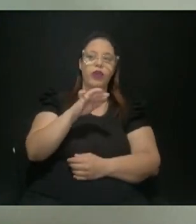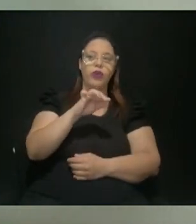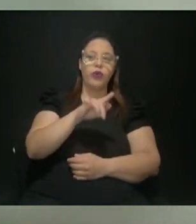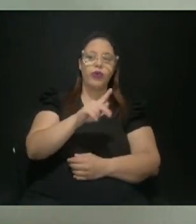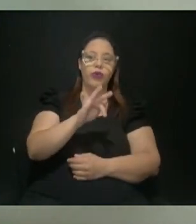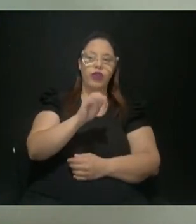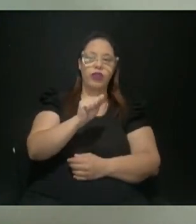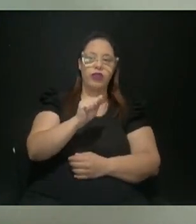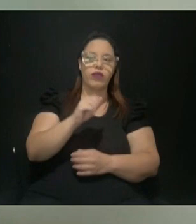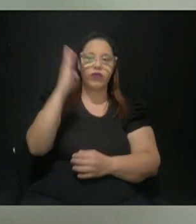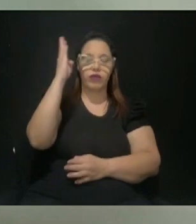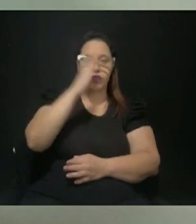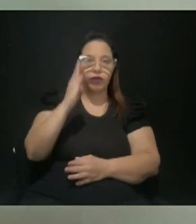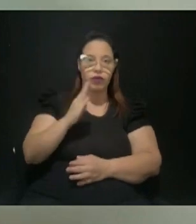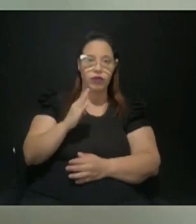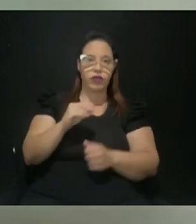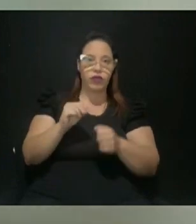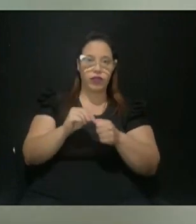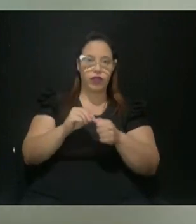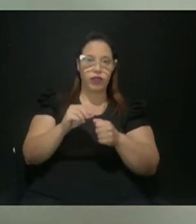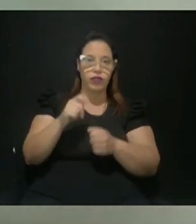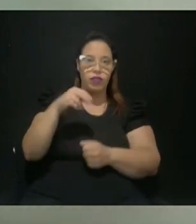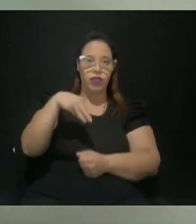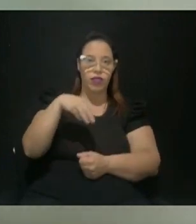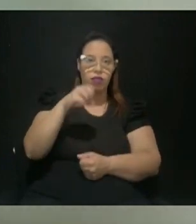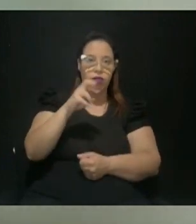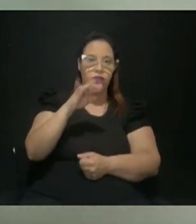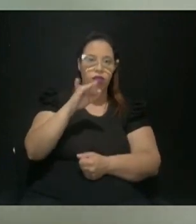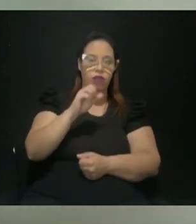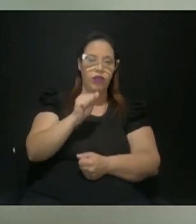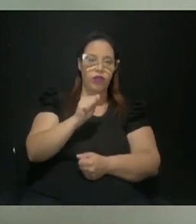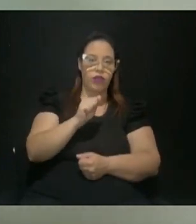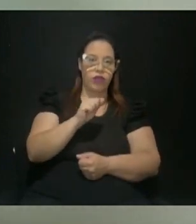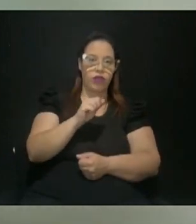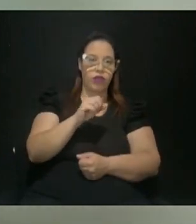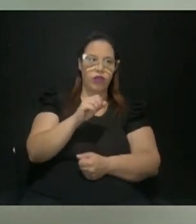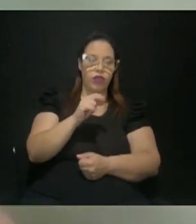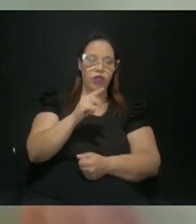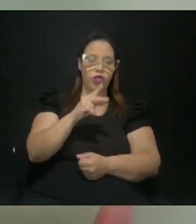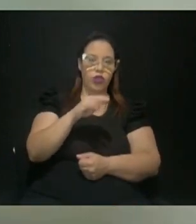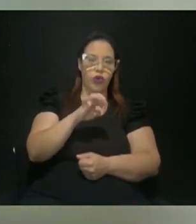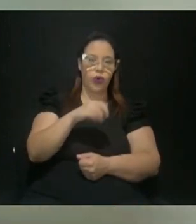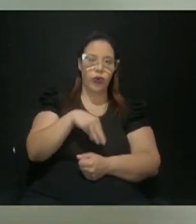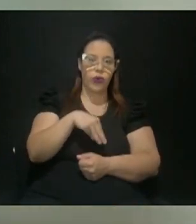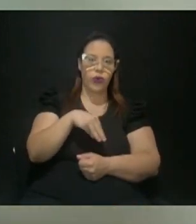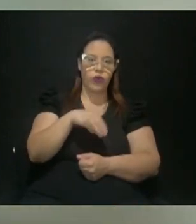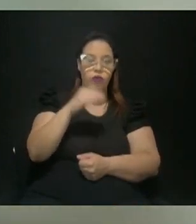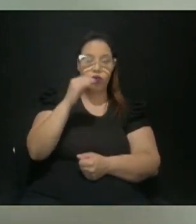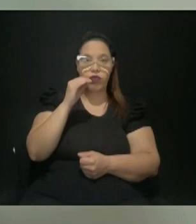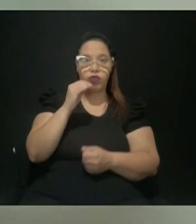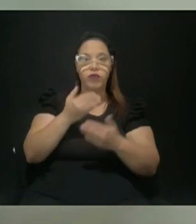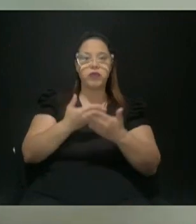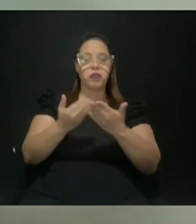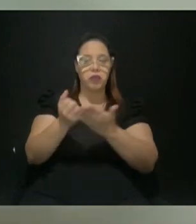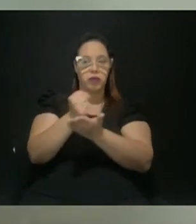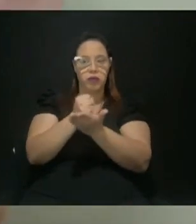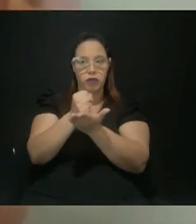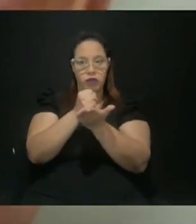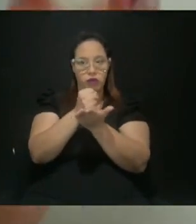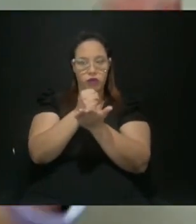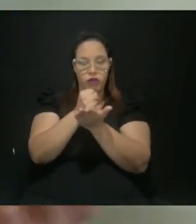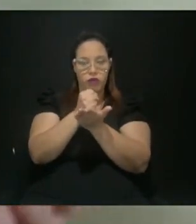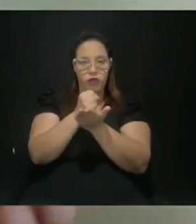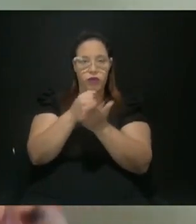possível fazer através da metodologia do GHG Protocol, em que há a base de cálculo, né? Então, o primeiro passo